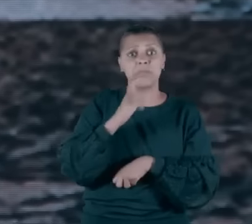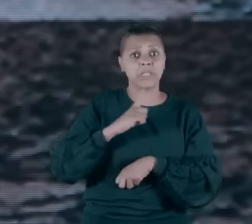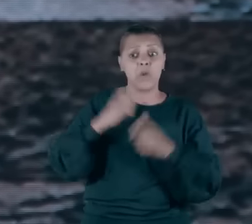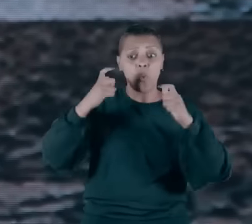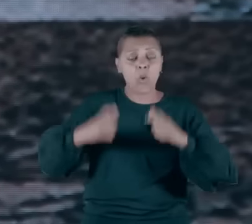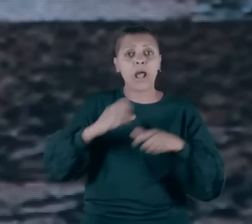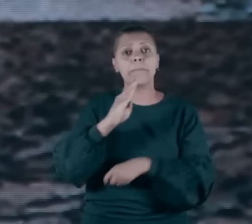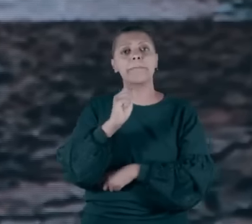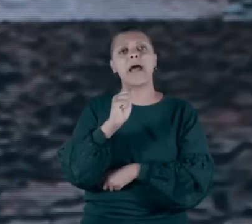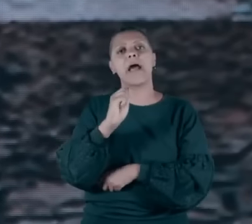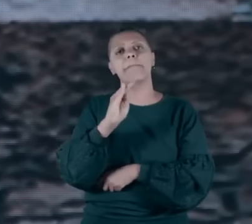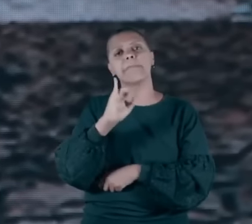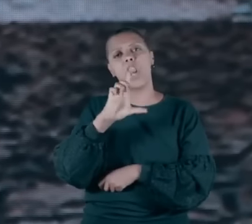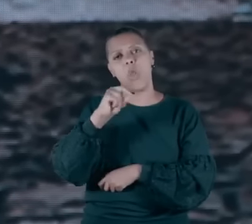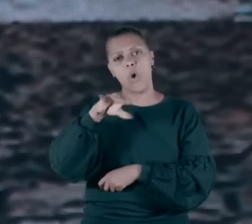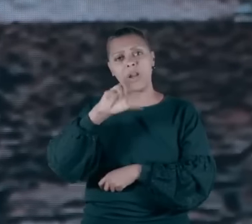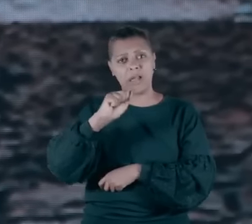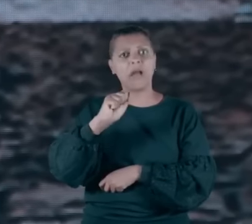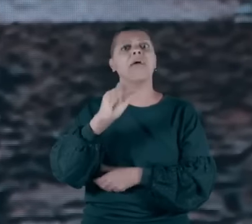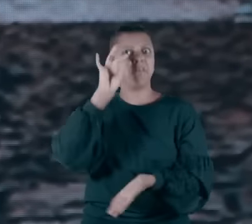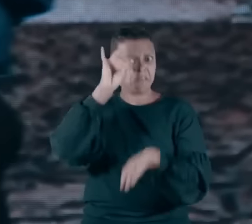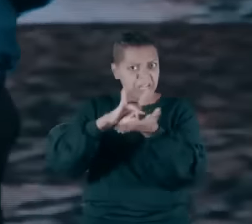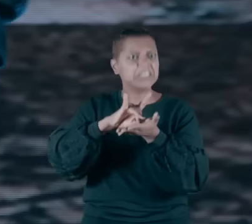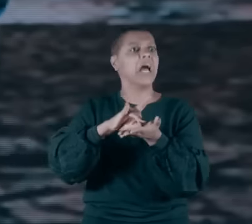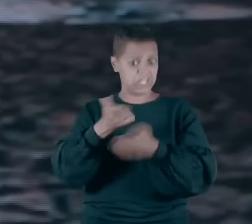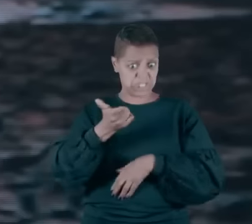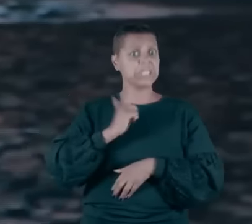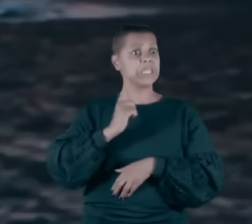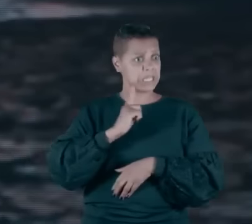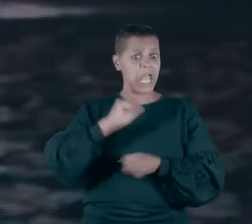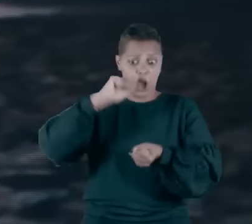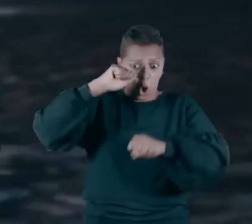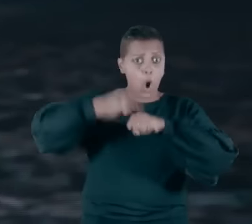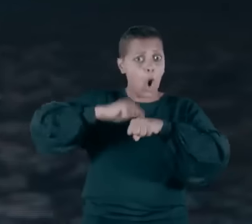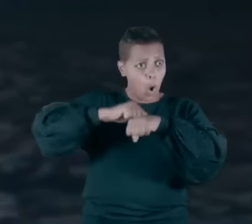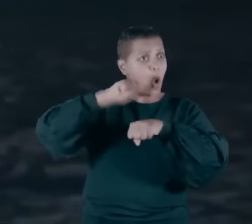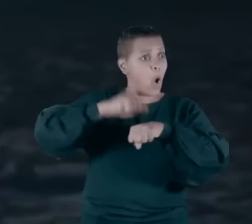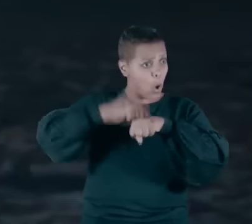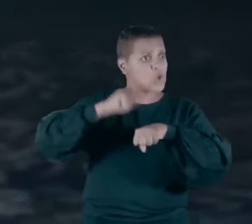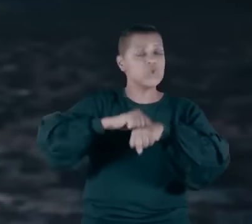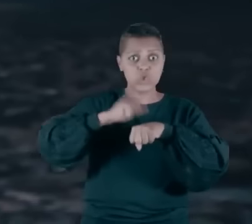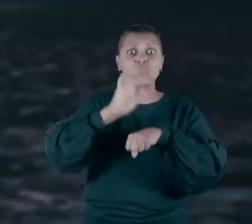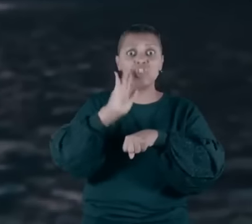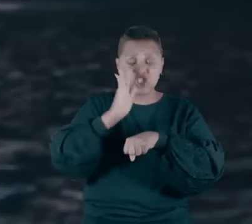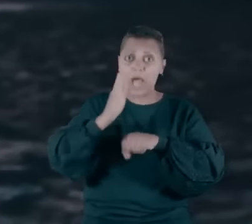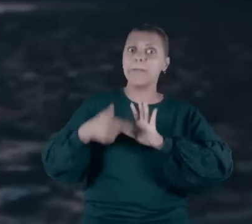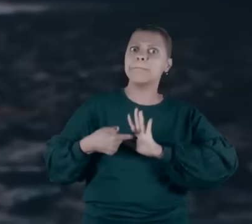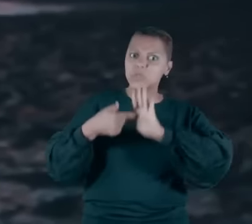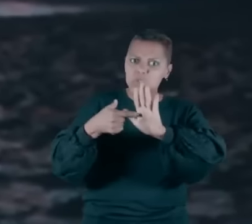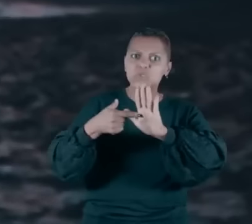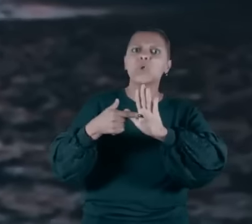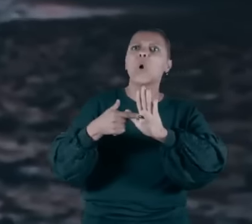também conta a história do dilúvio Foi Real existem fósseis fósseis por exemplo no Grand canion em lugar